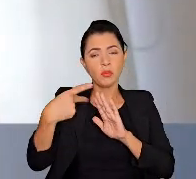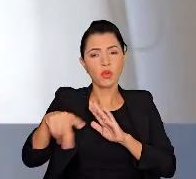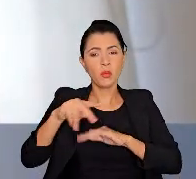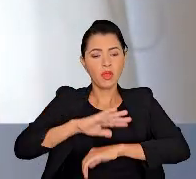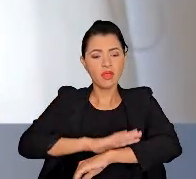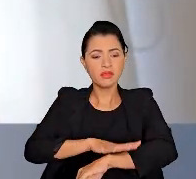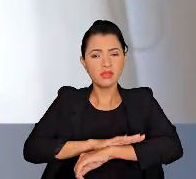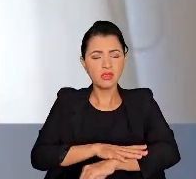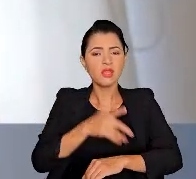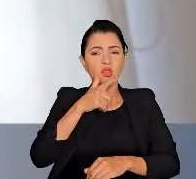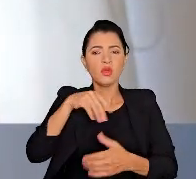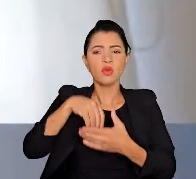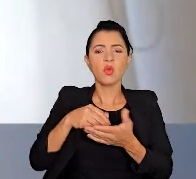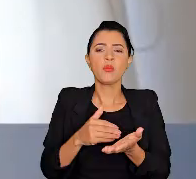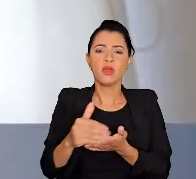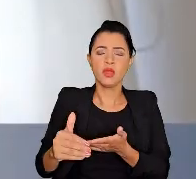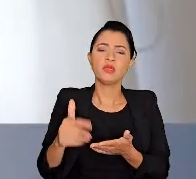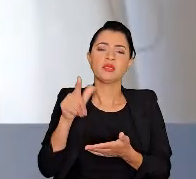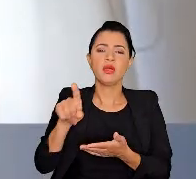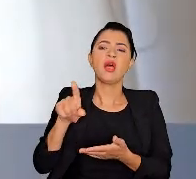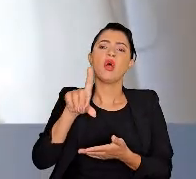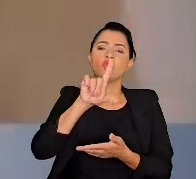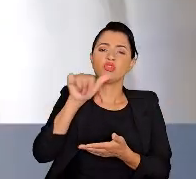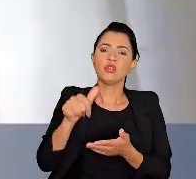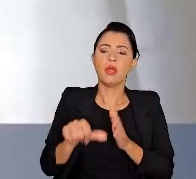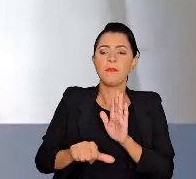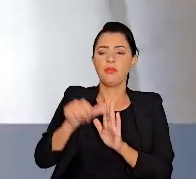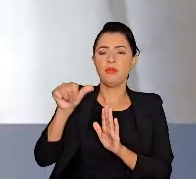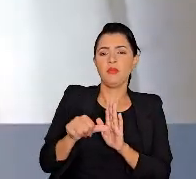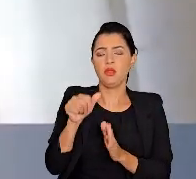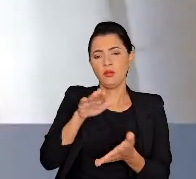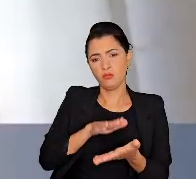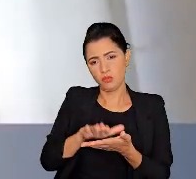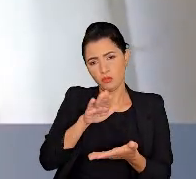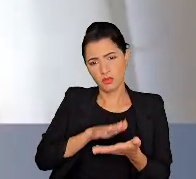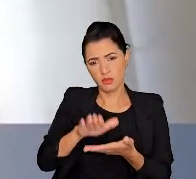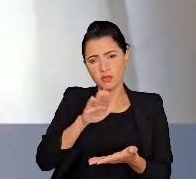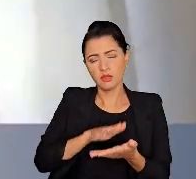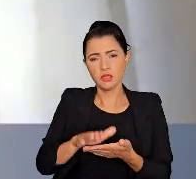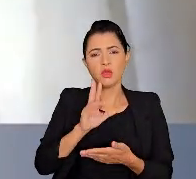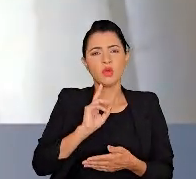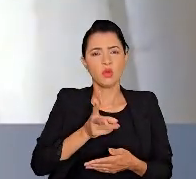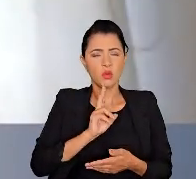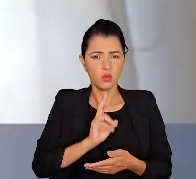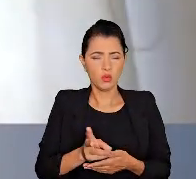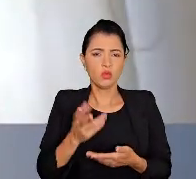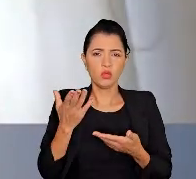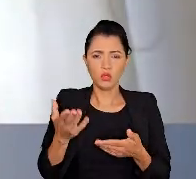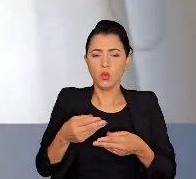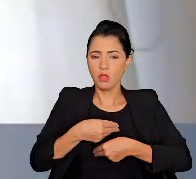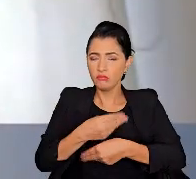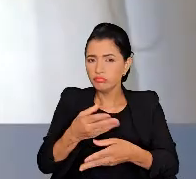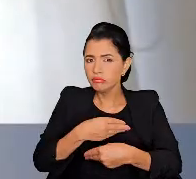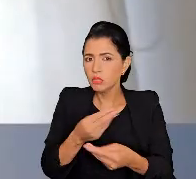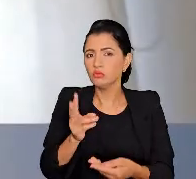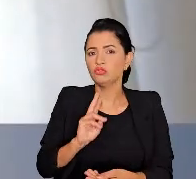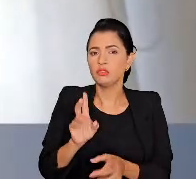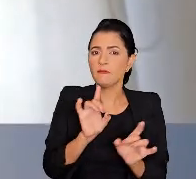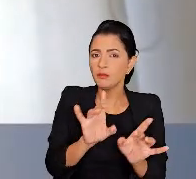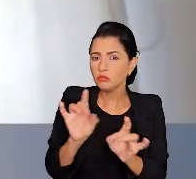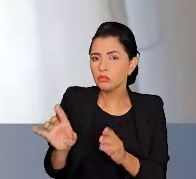partir da data da sua primeira publicação, ainda que continue a ser distribuída.